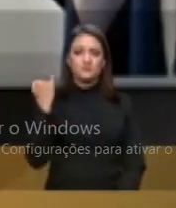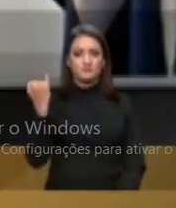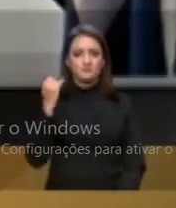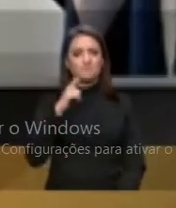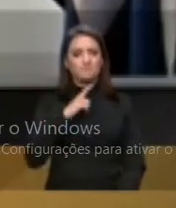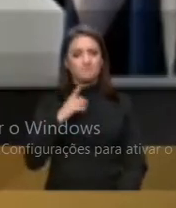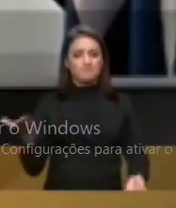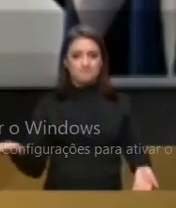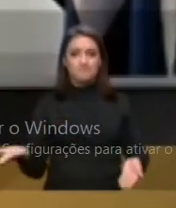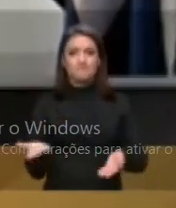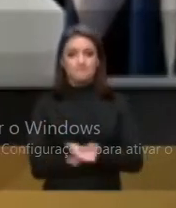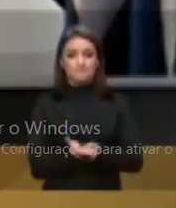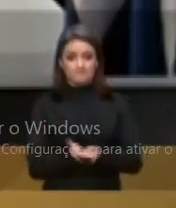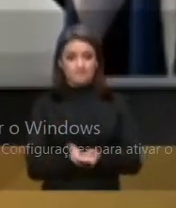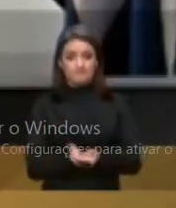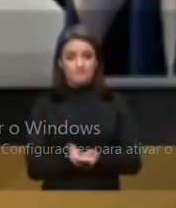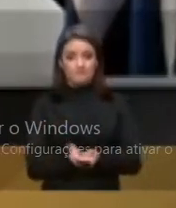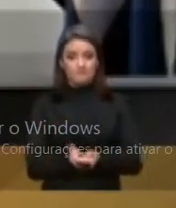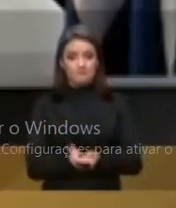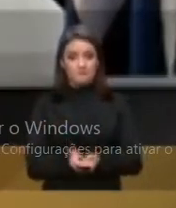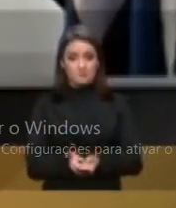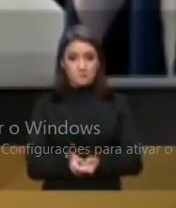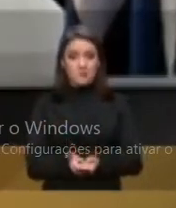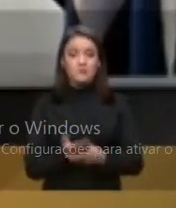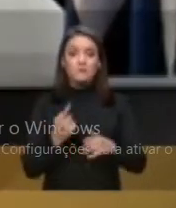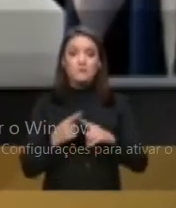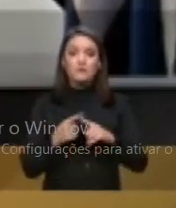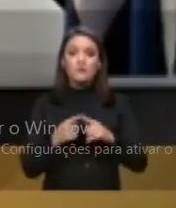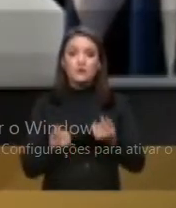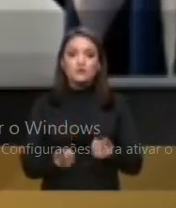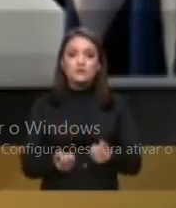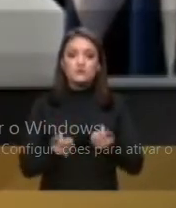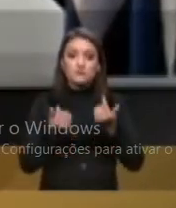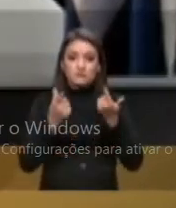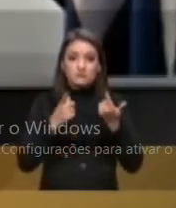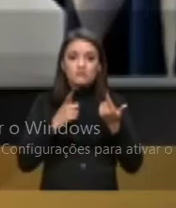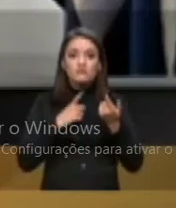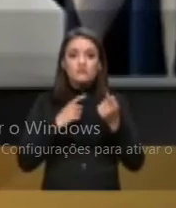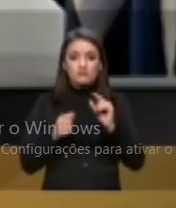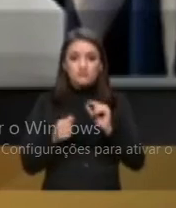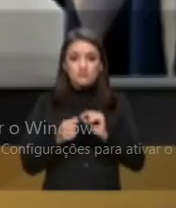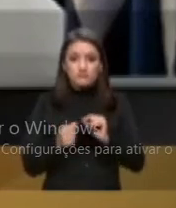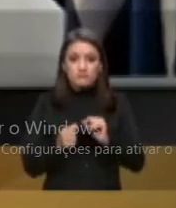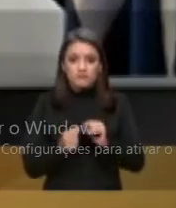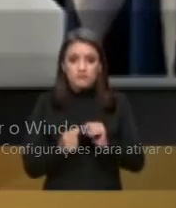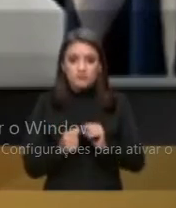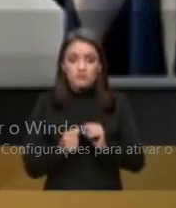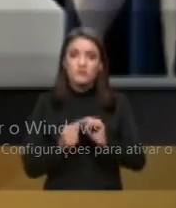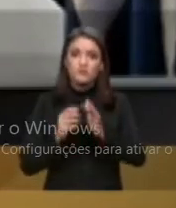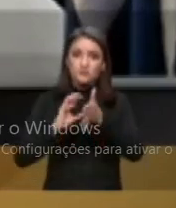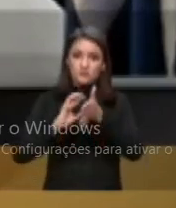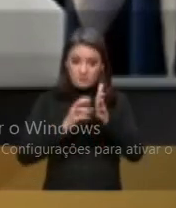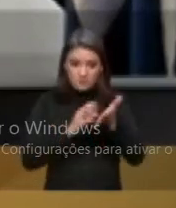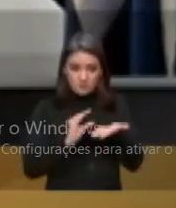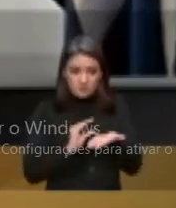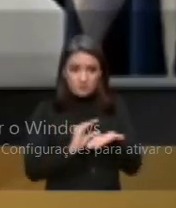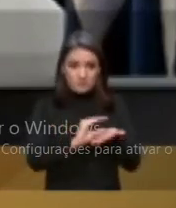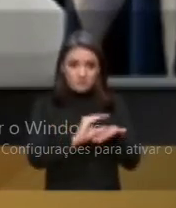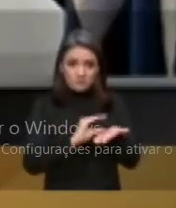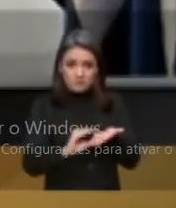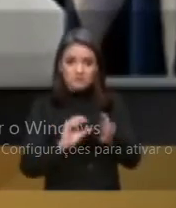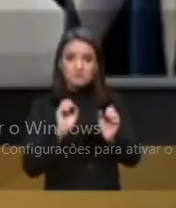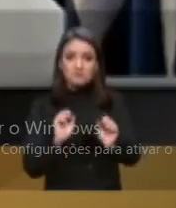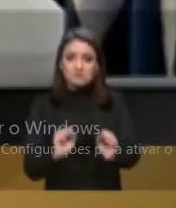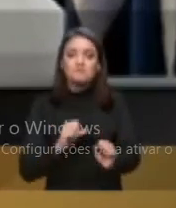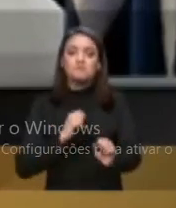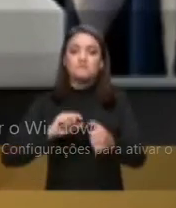a importância desta ação em curso, tendo em vista que os valores que serão postos à disposição